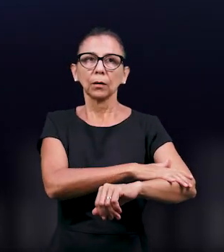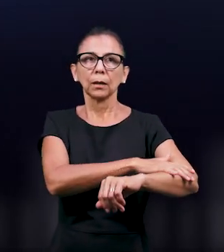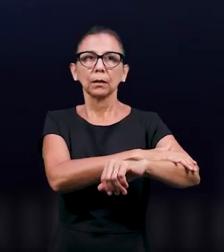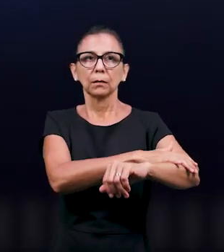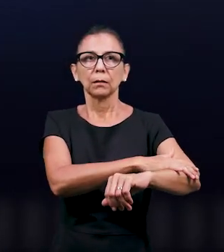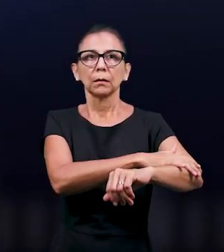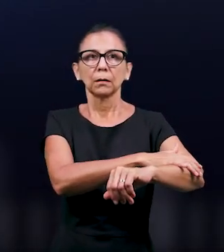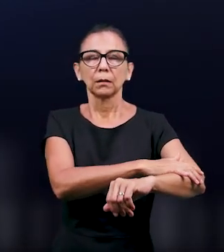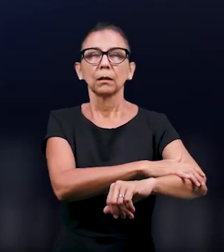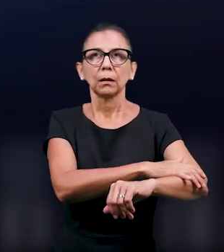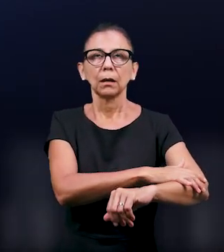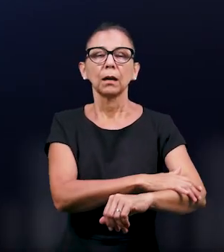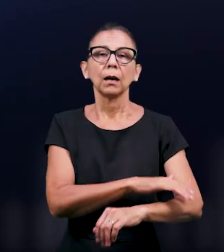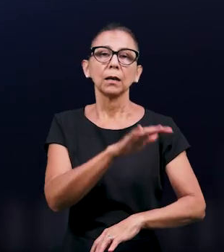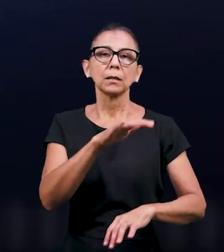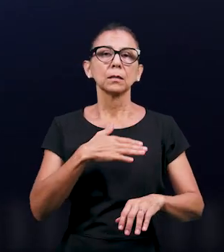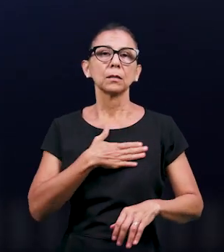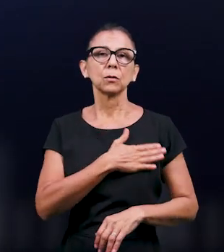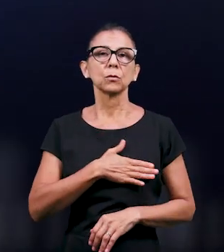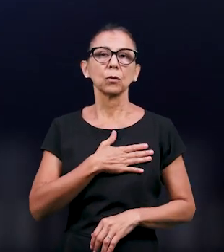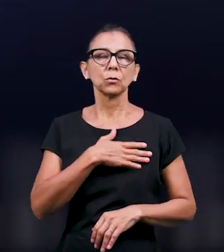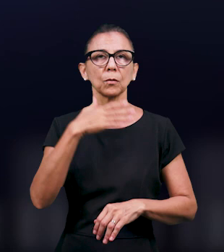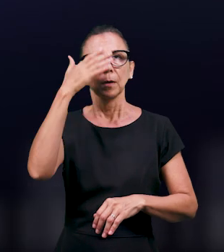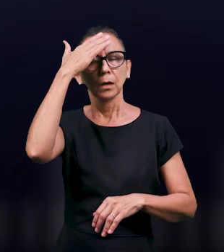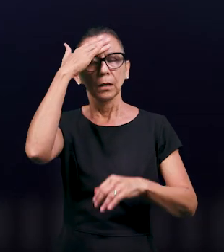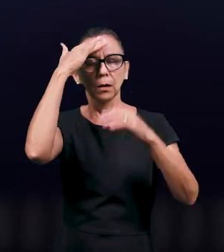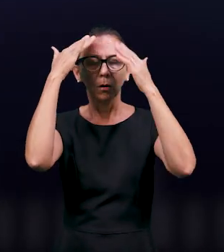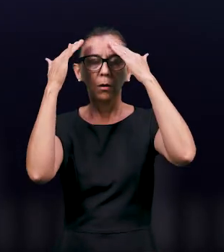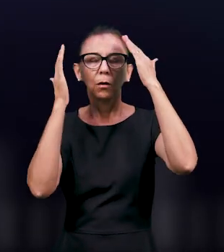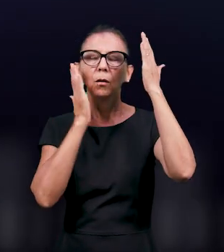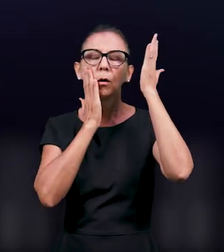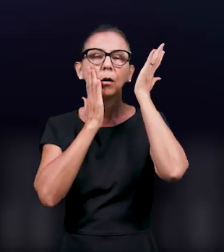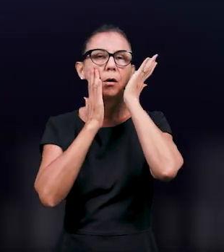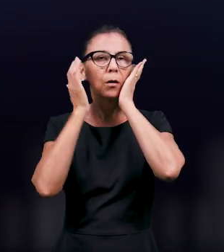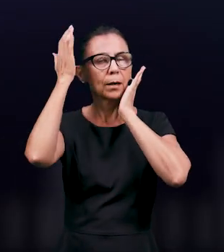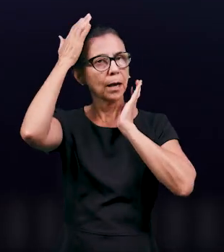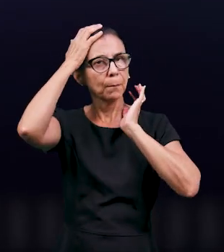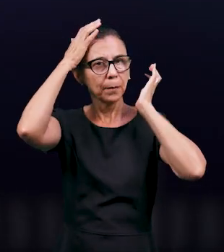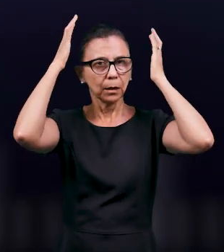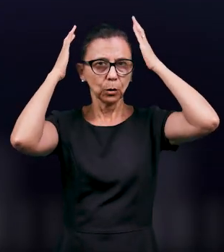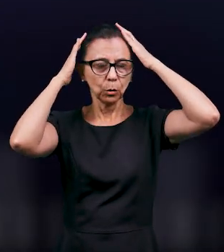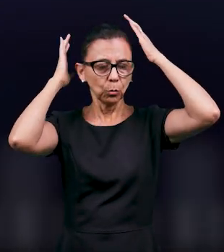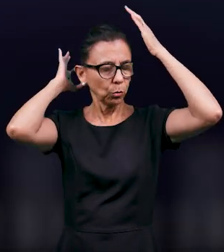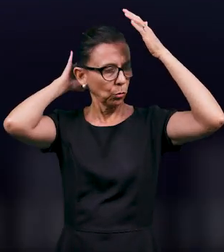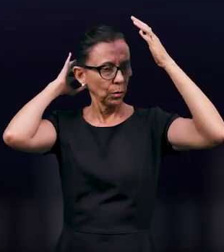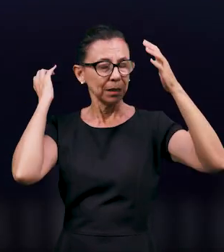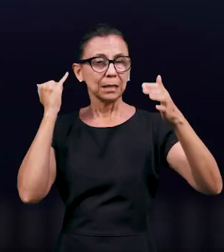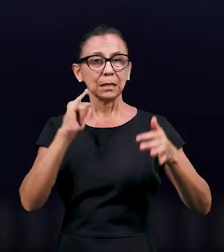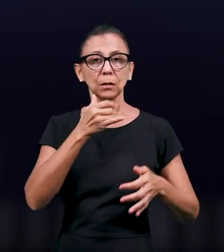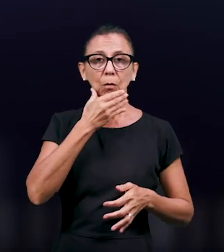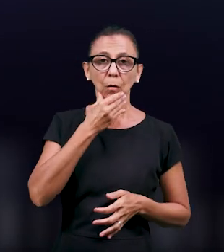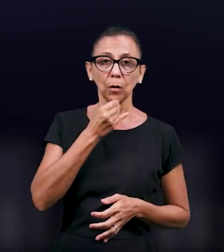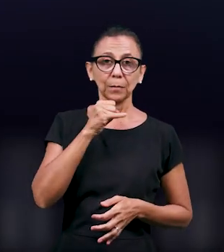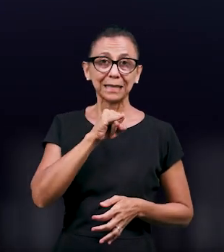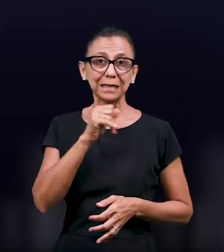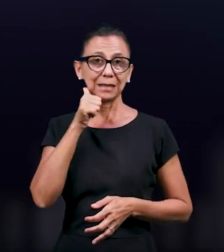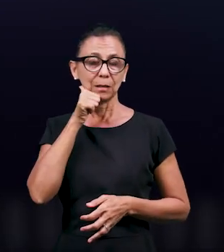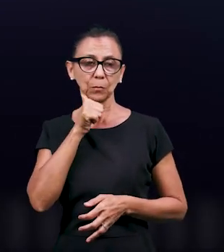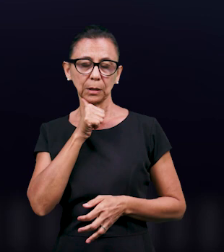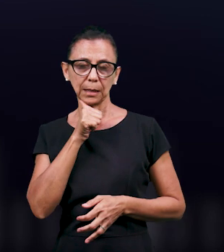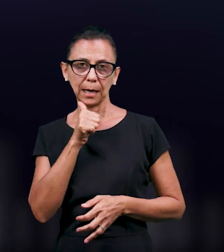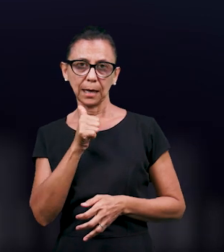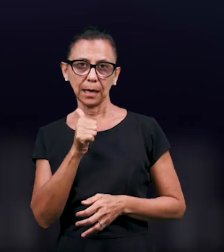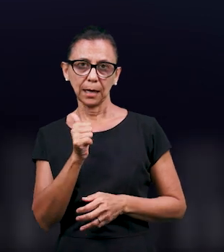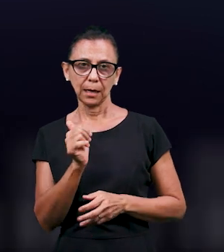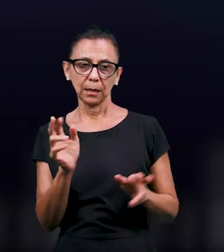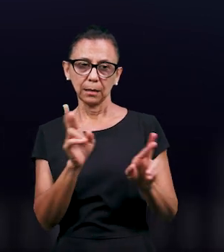no rosto, né? Ele quer saber se é homem ou se é mulher que tá ali interagindo com ele. E ele gosta de interagir